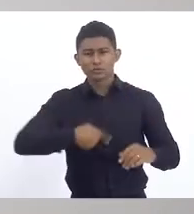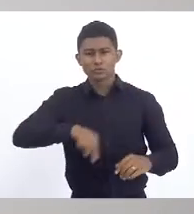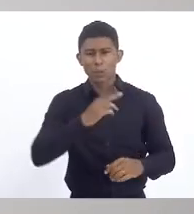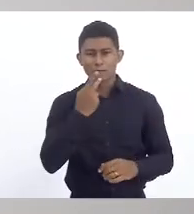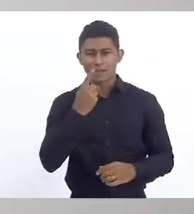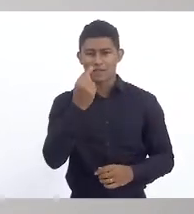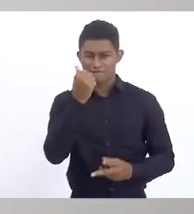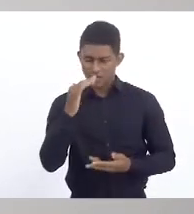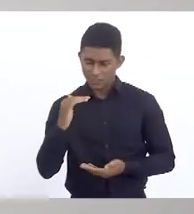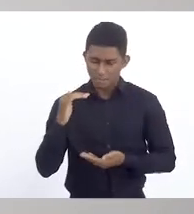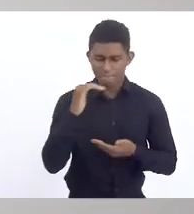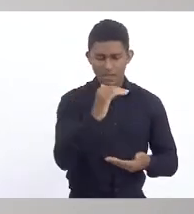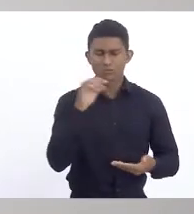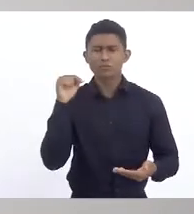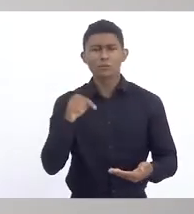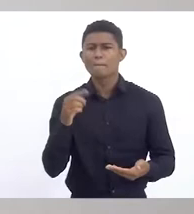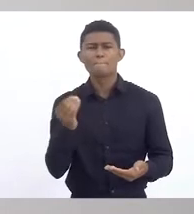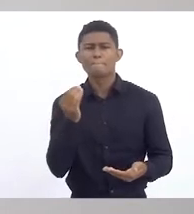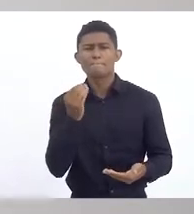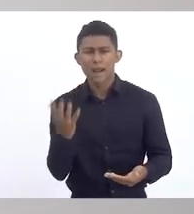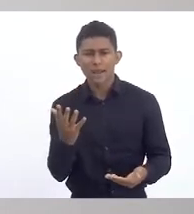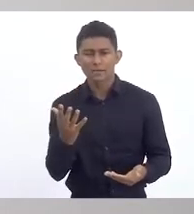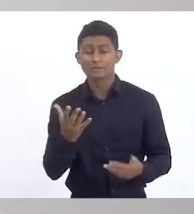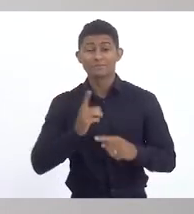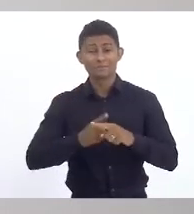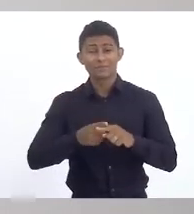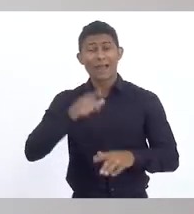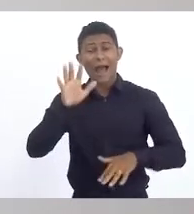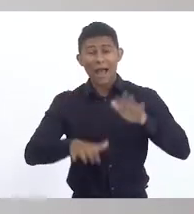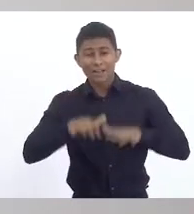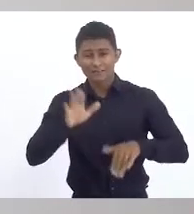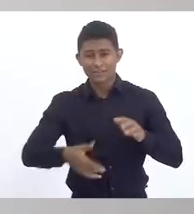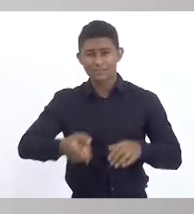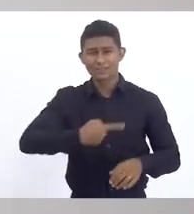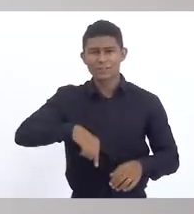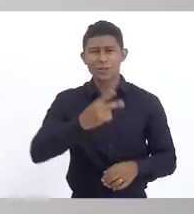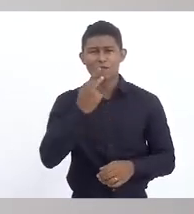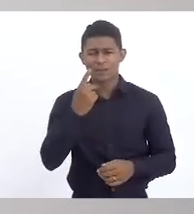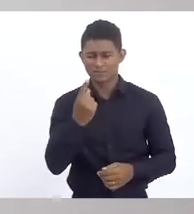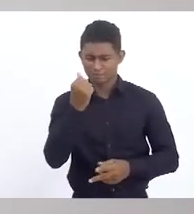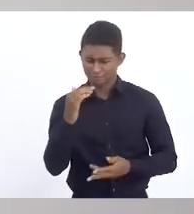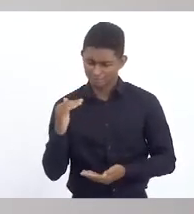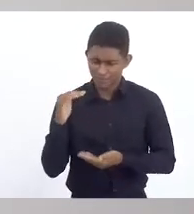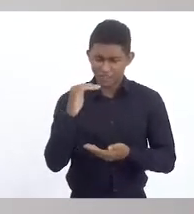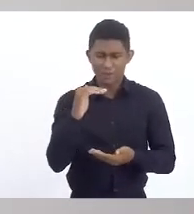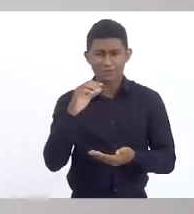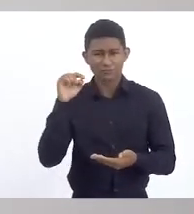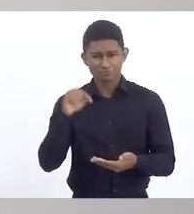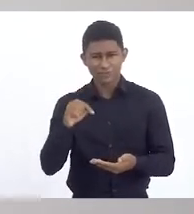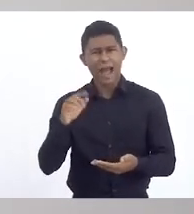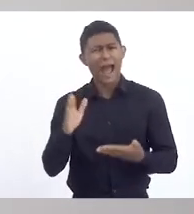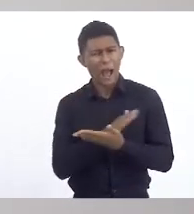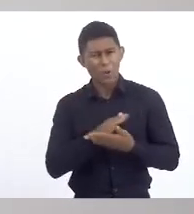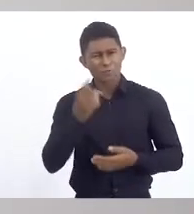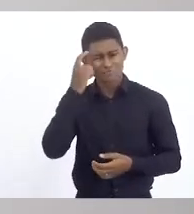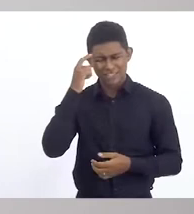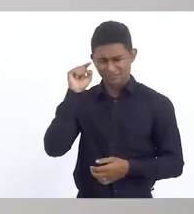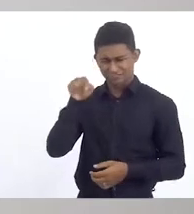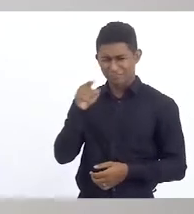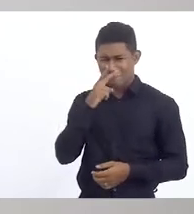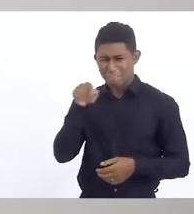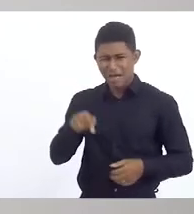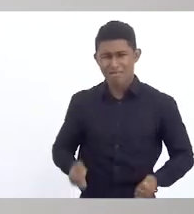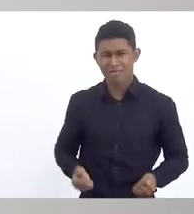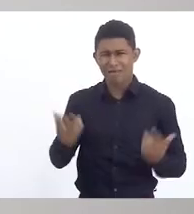capital. Porque muitas vezes, investimento se pensa que é um gasto excedente, enfim. Então, era importante ter um pouco